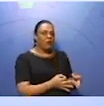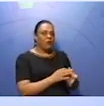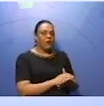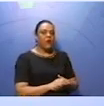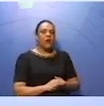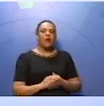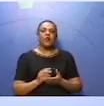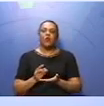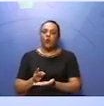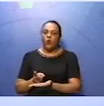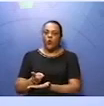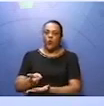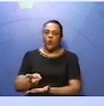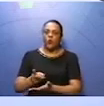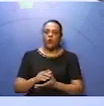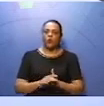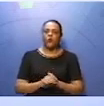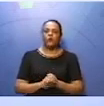fazer completo.